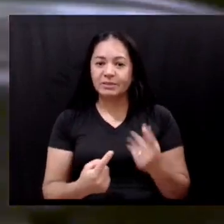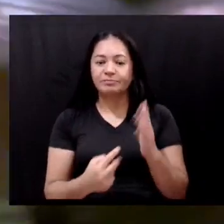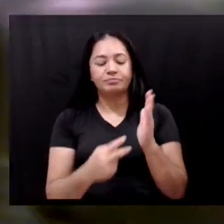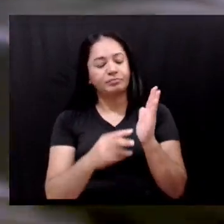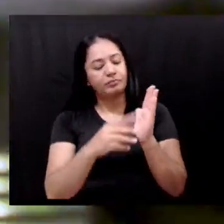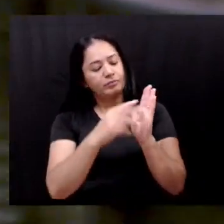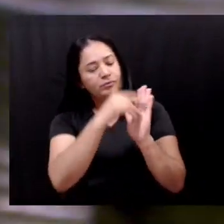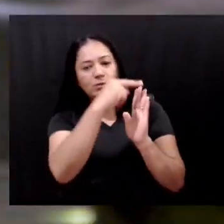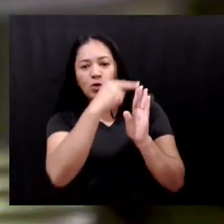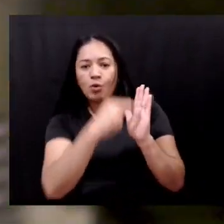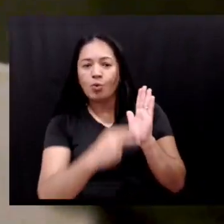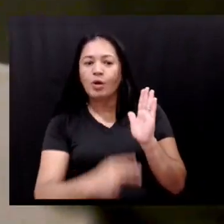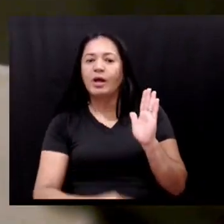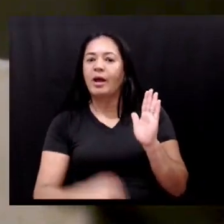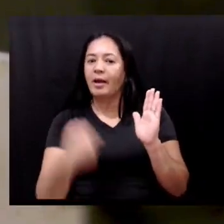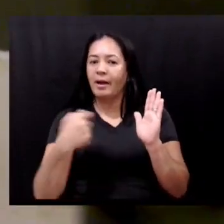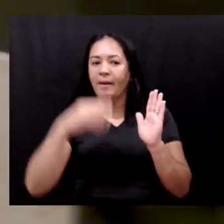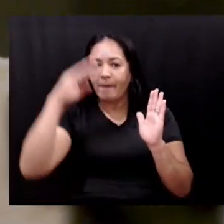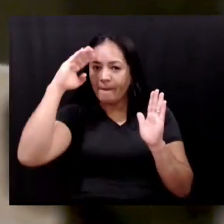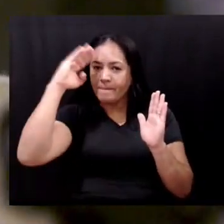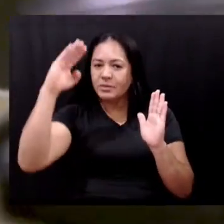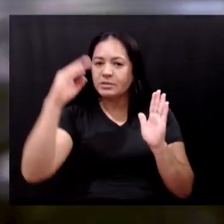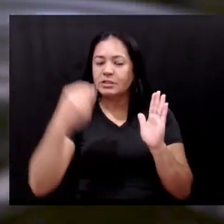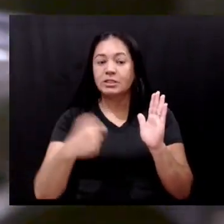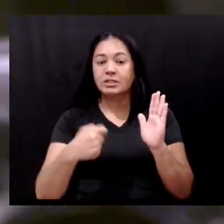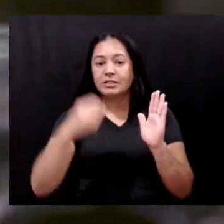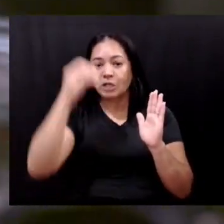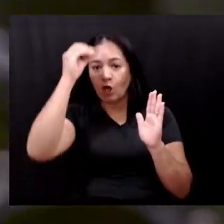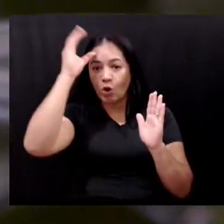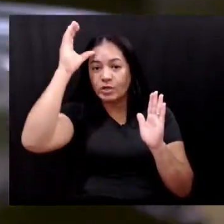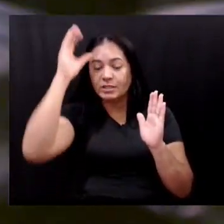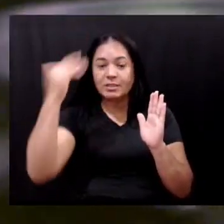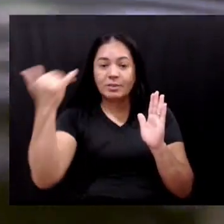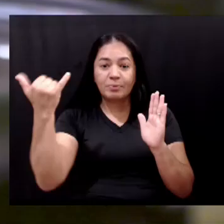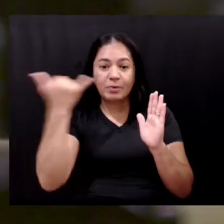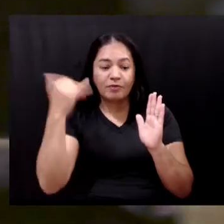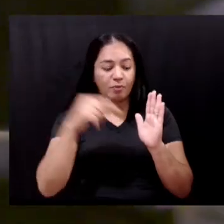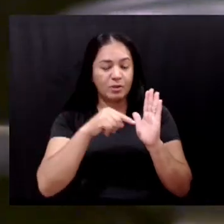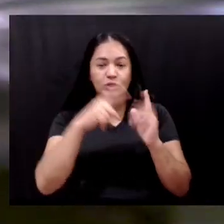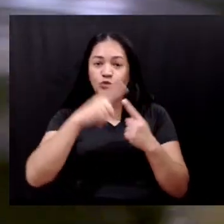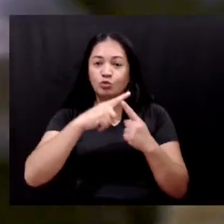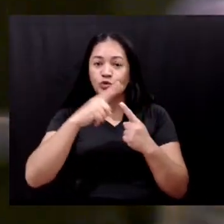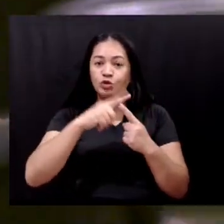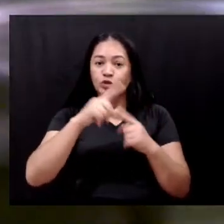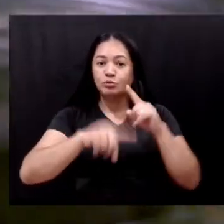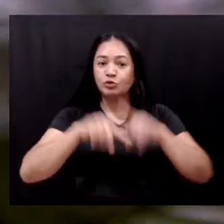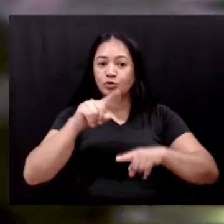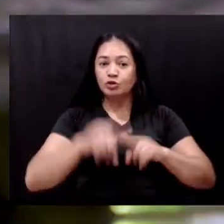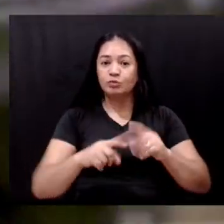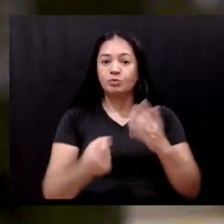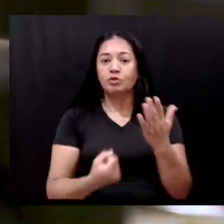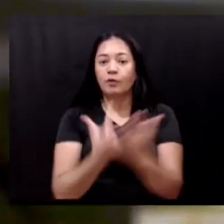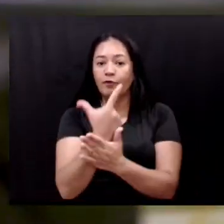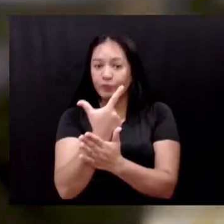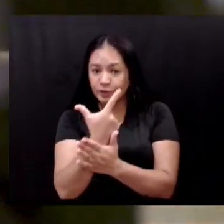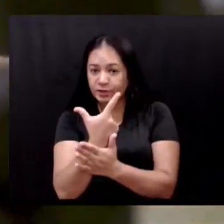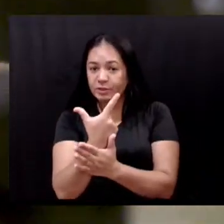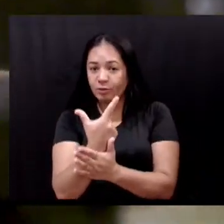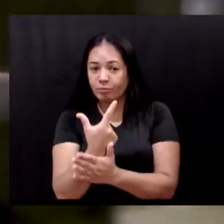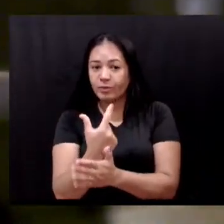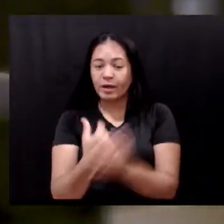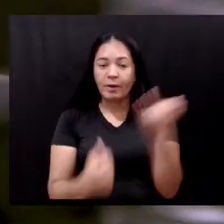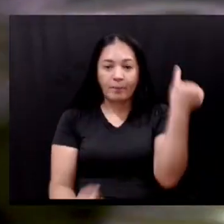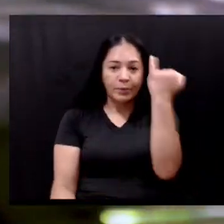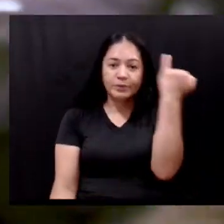ter conhecimento, informação sobre o produto que está sendo oferecido ou comprado, também é muito importante, porque eu sinto